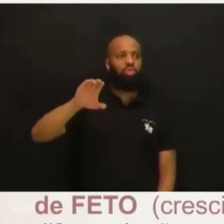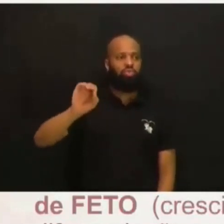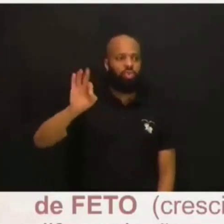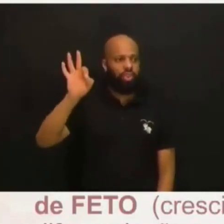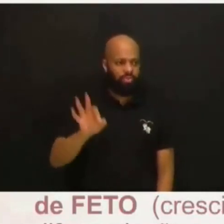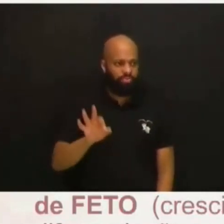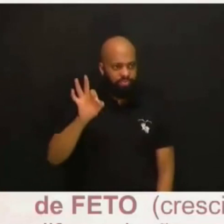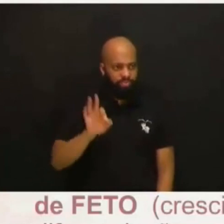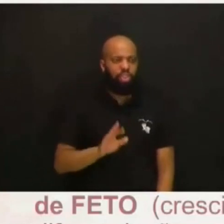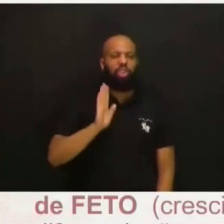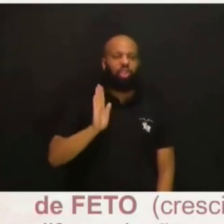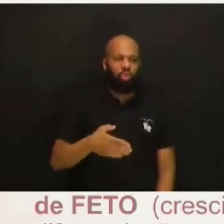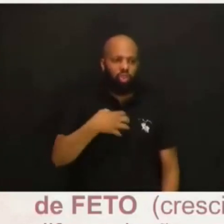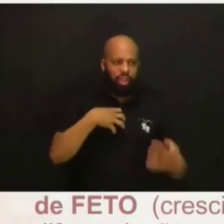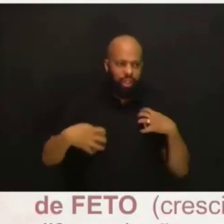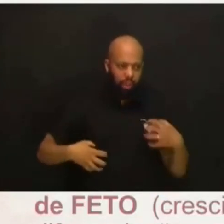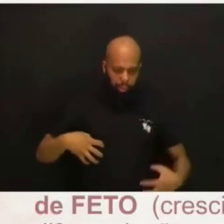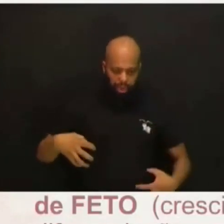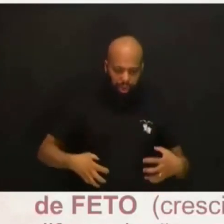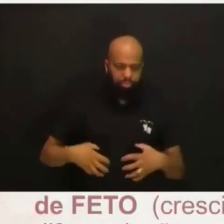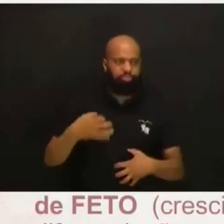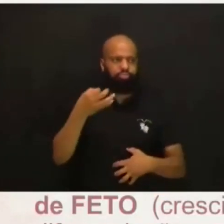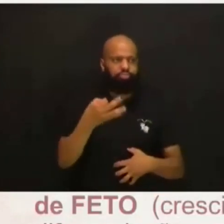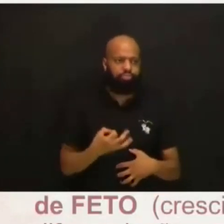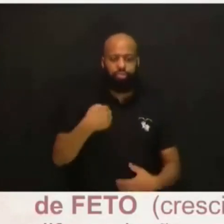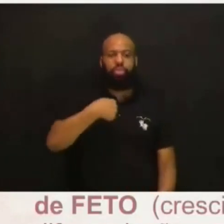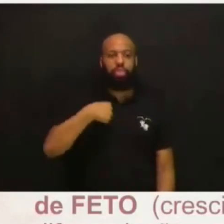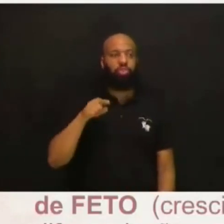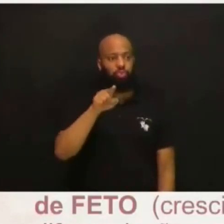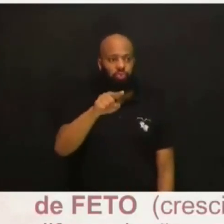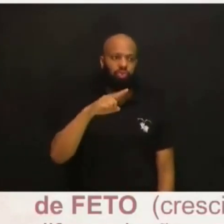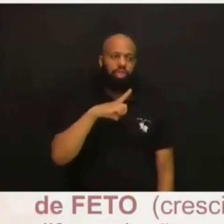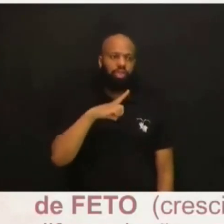90% das partes que eu e você temos.